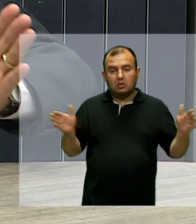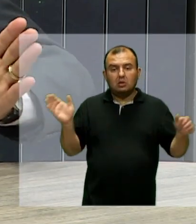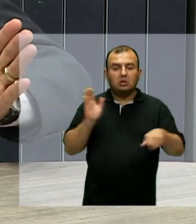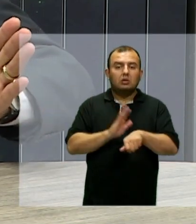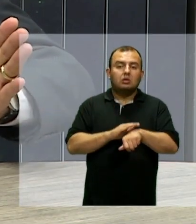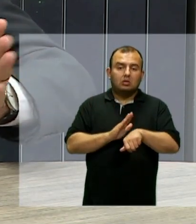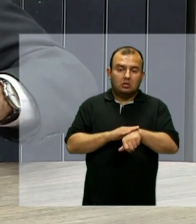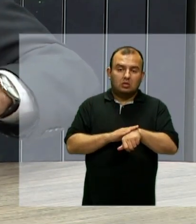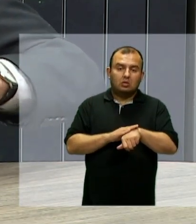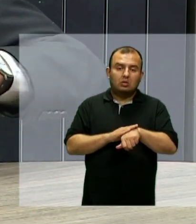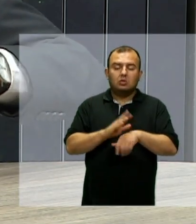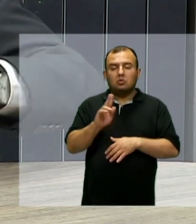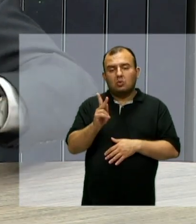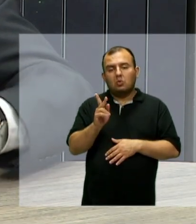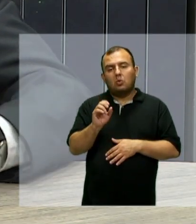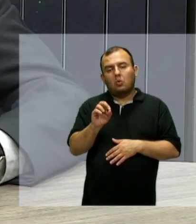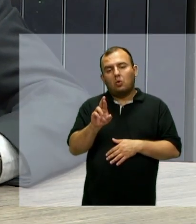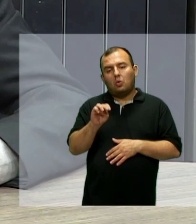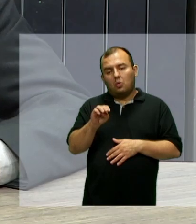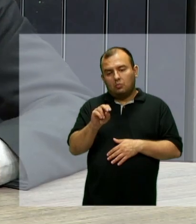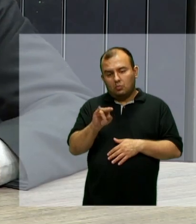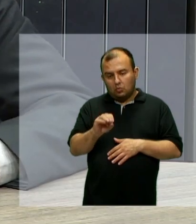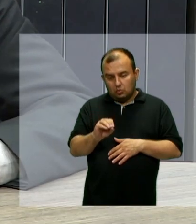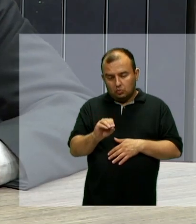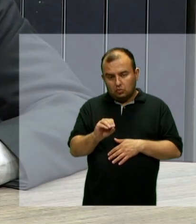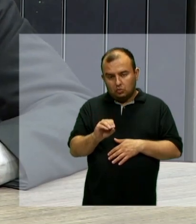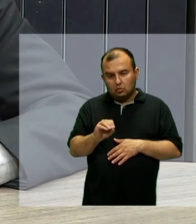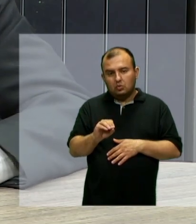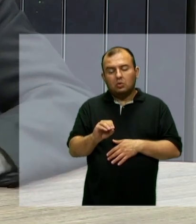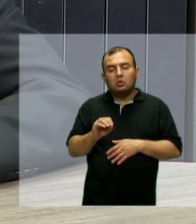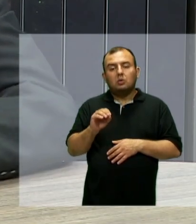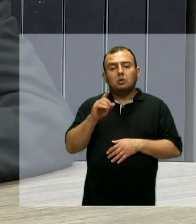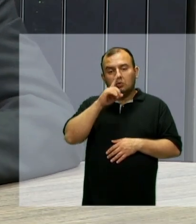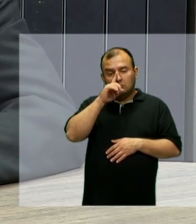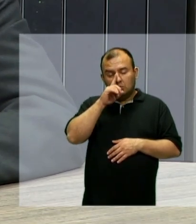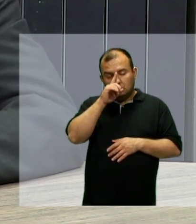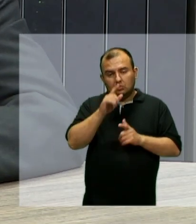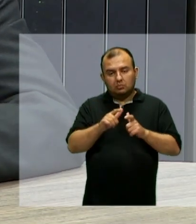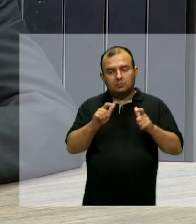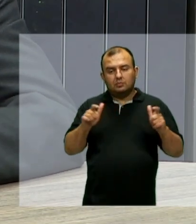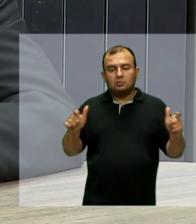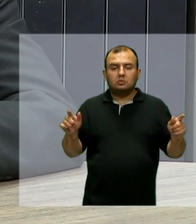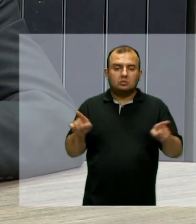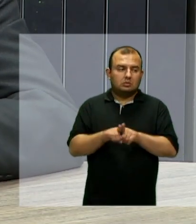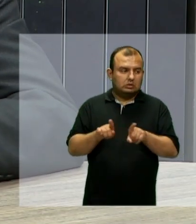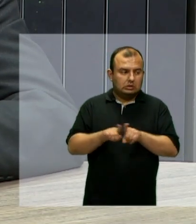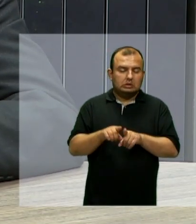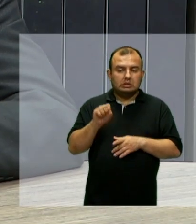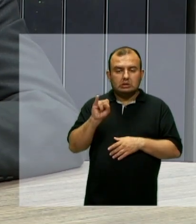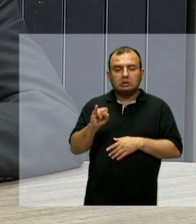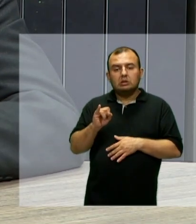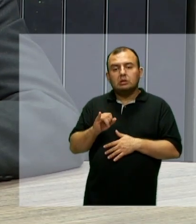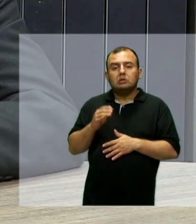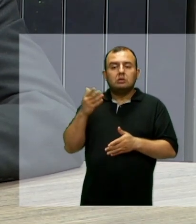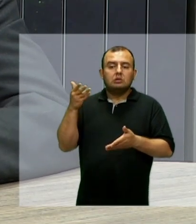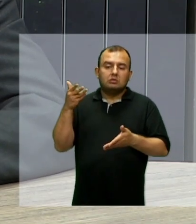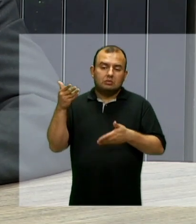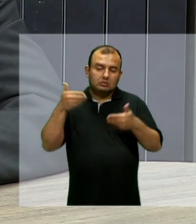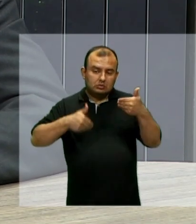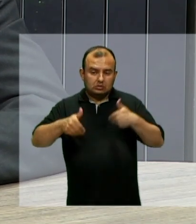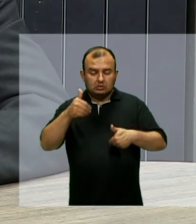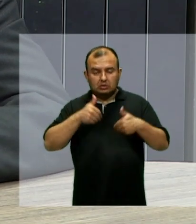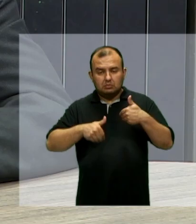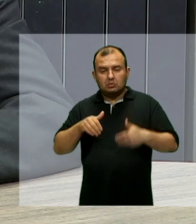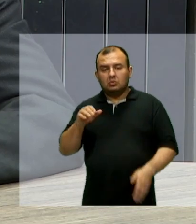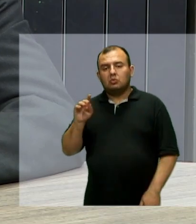de exposição hormonal, aumenta o meu risco também. Se eu, por acaso, fiz tratamento